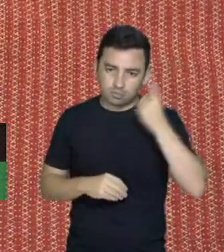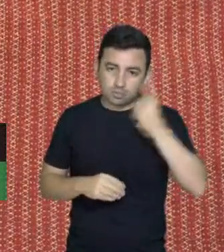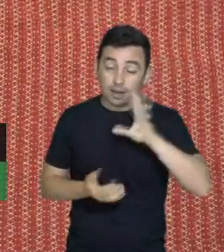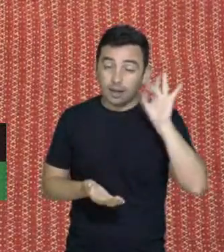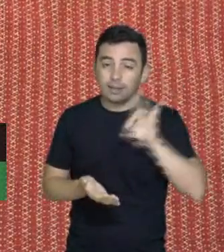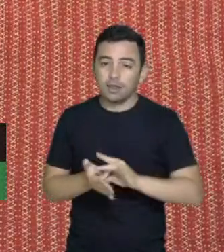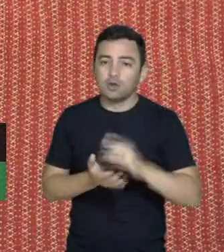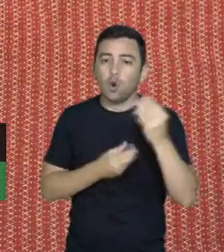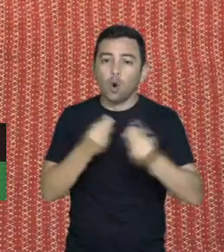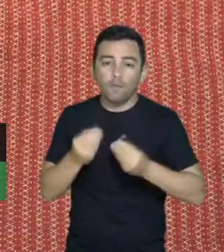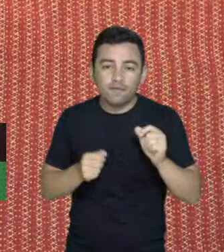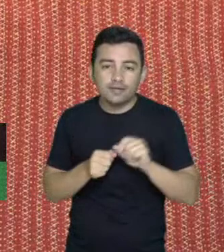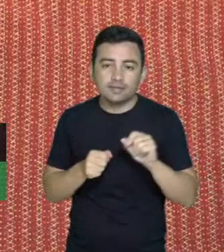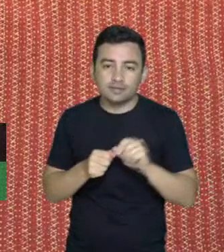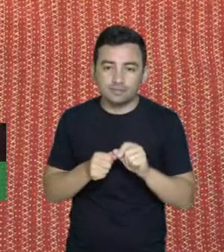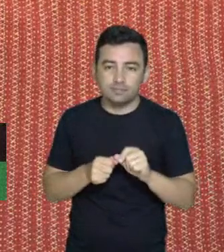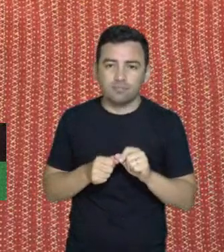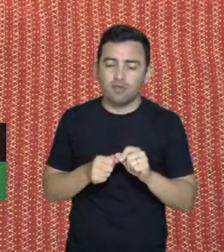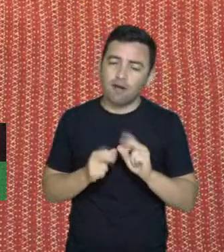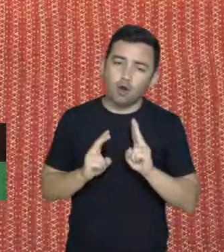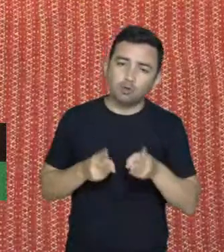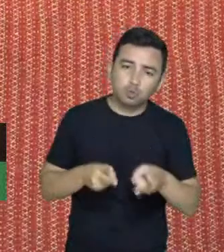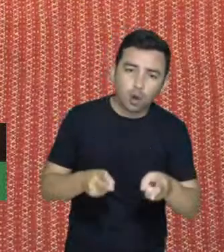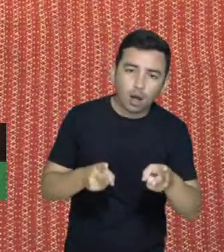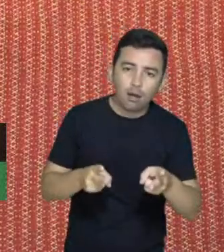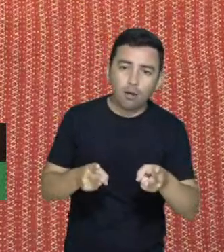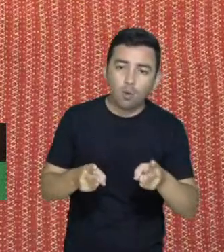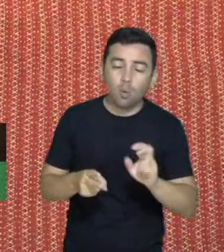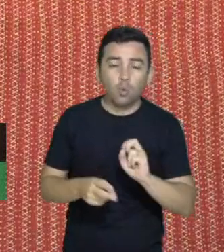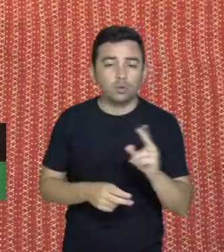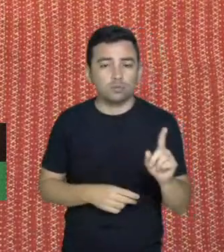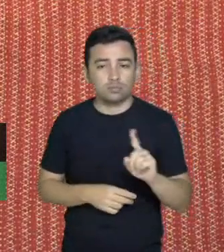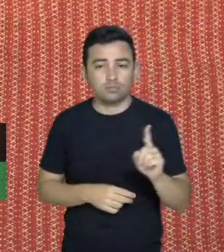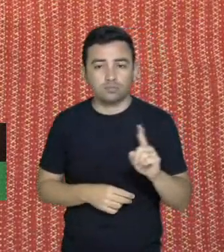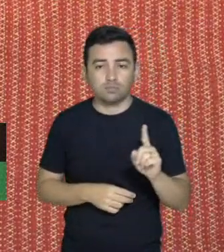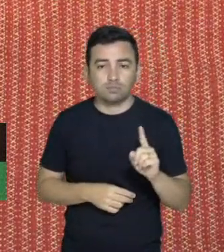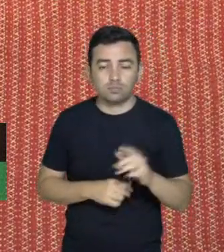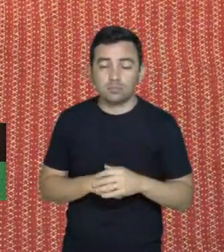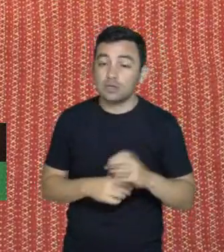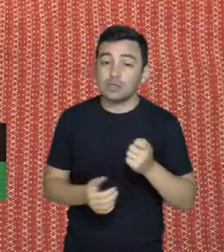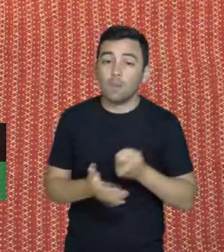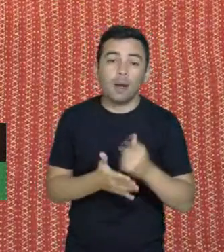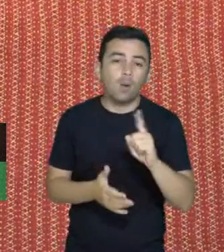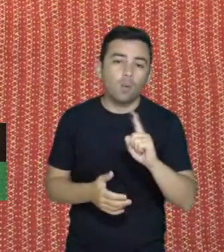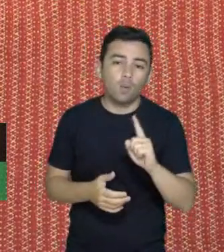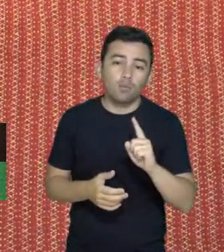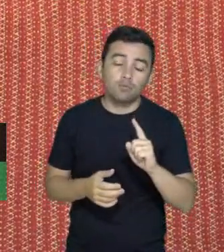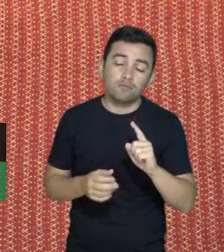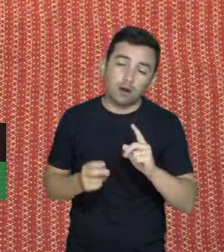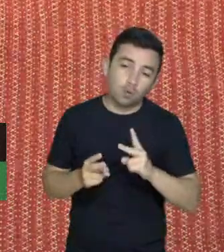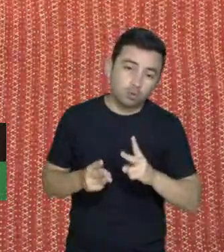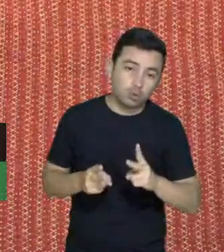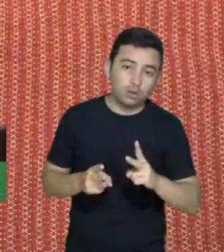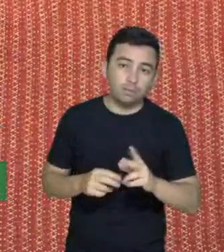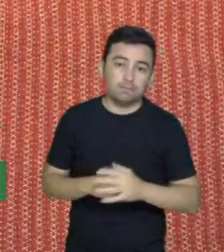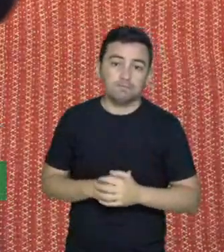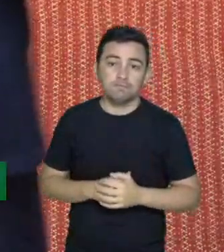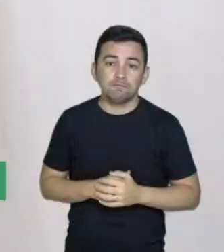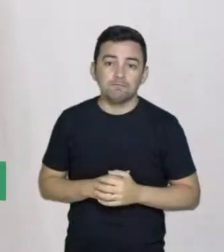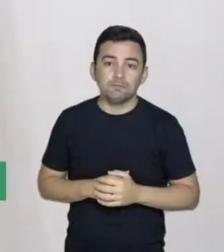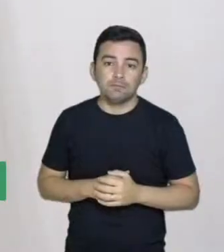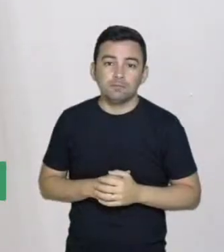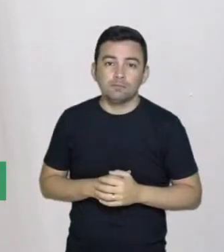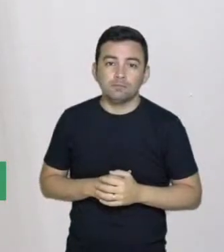ser feito, aquilo que foi pago vai ser continuado e aquelas que não foram nem pagas vão continuar ou não. Obrigado, deputado. Agradeço ao deputado